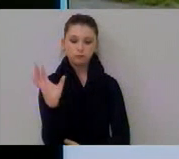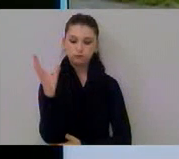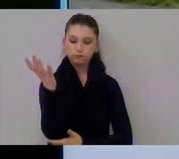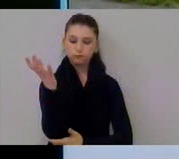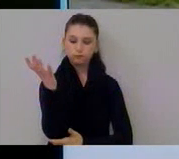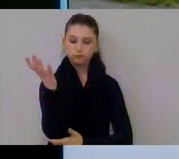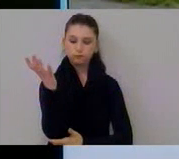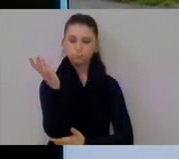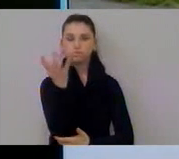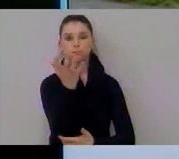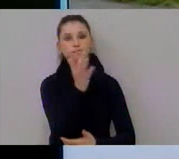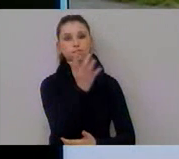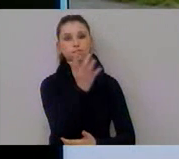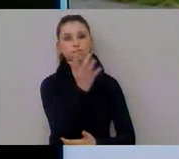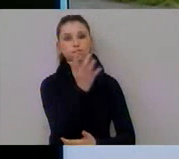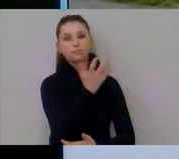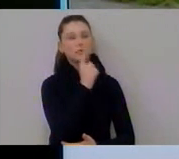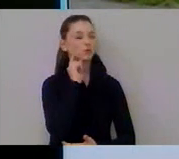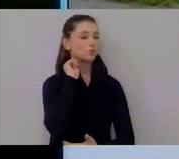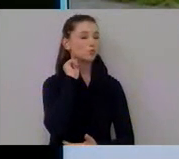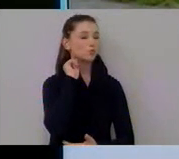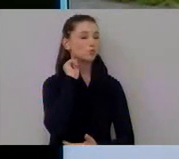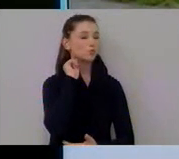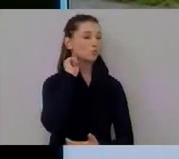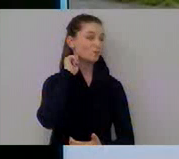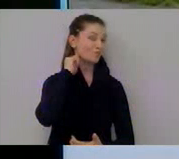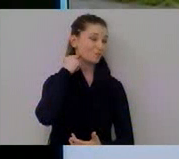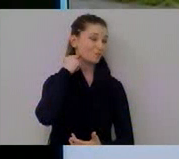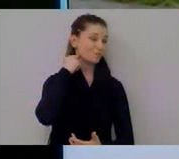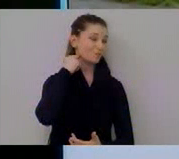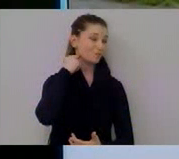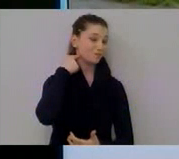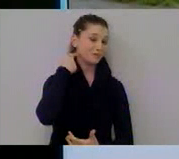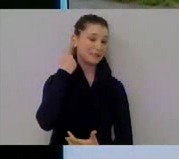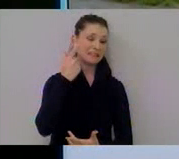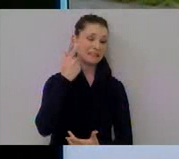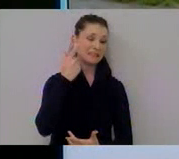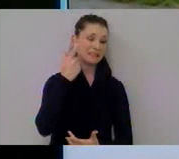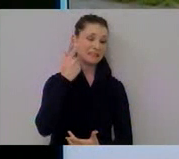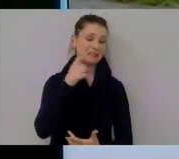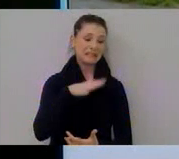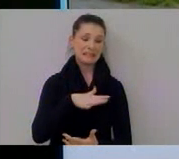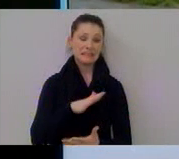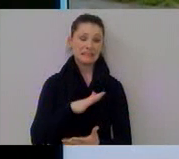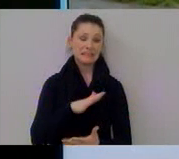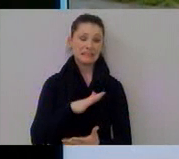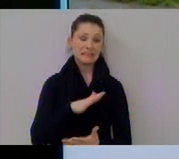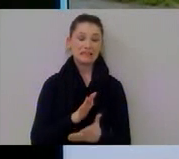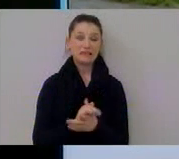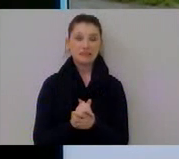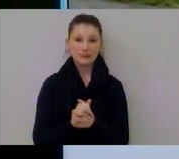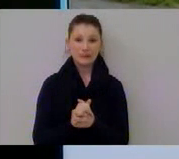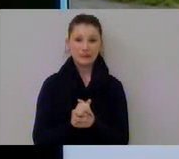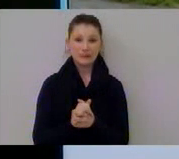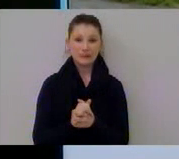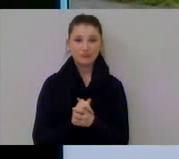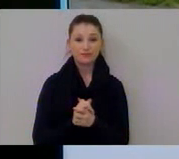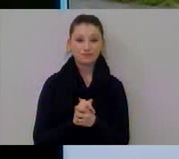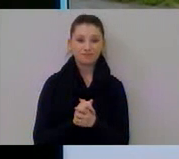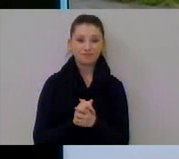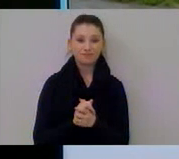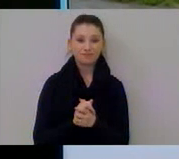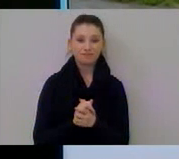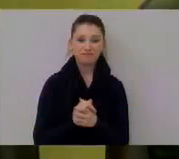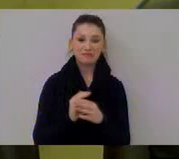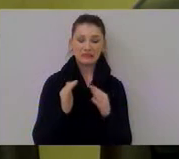casas lá atrás o tamanho que se encontra os